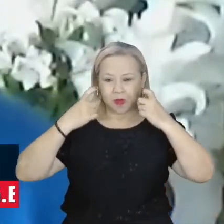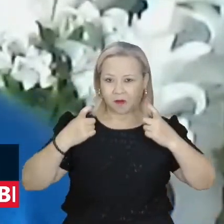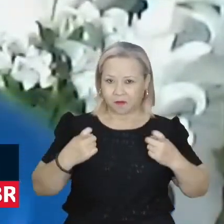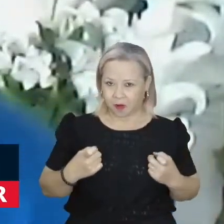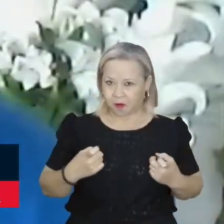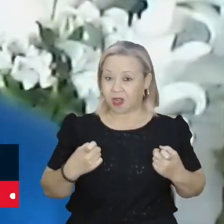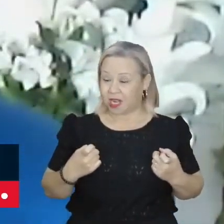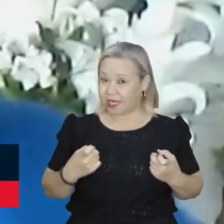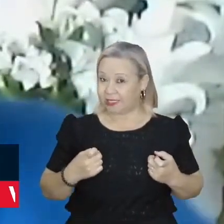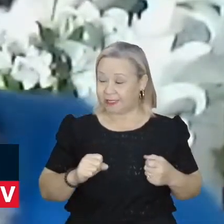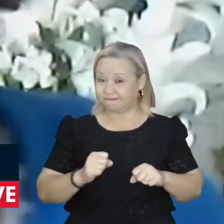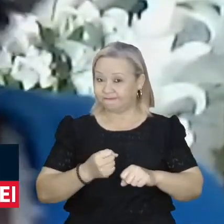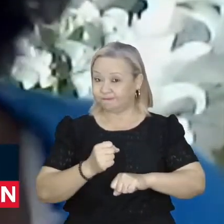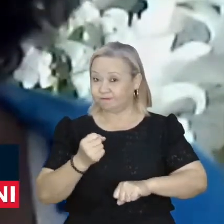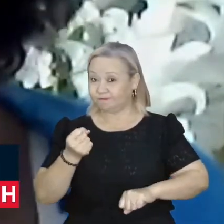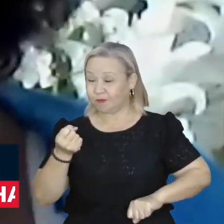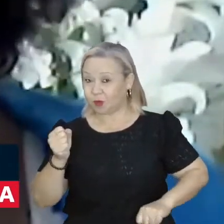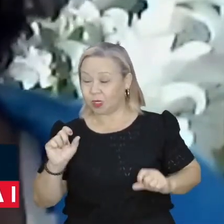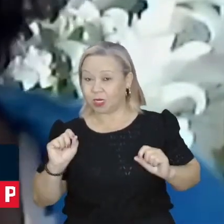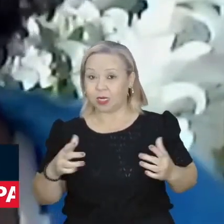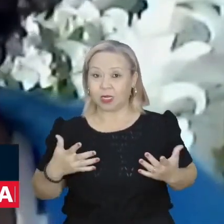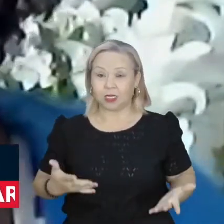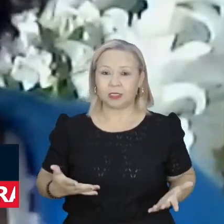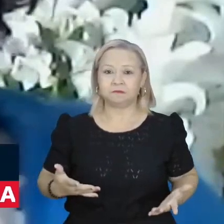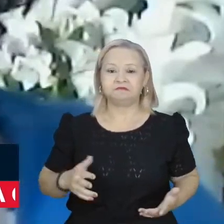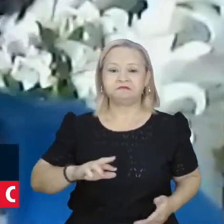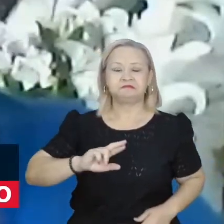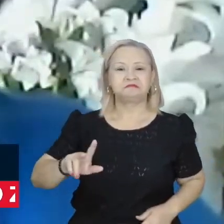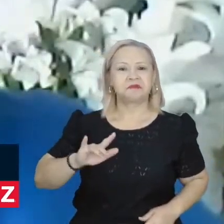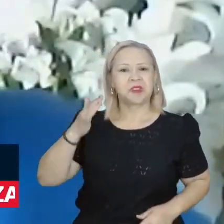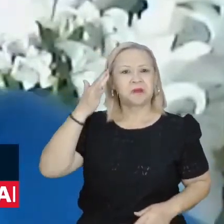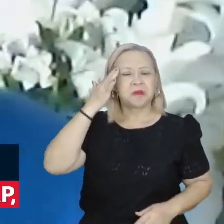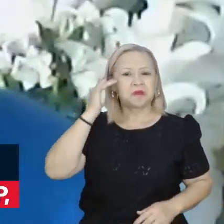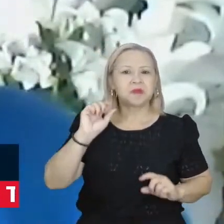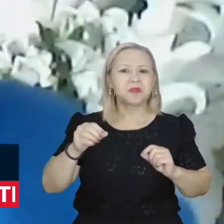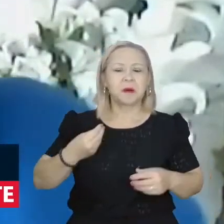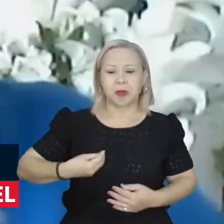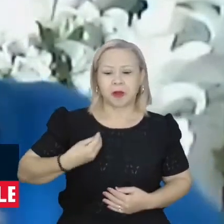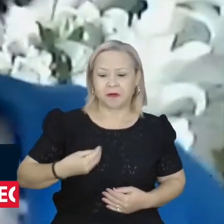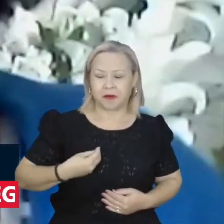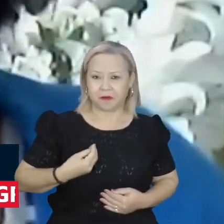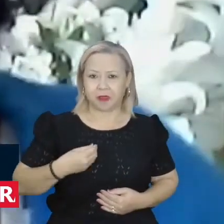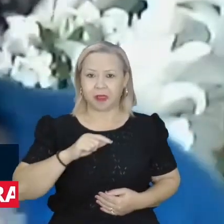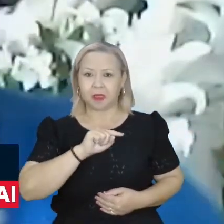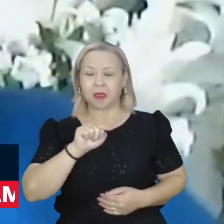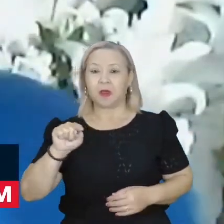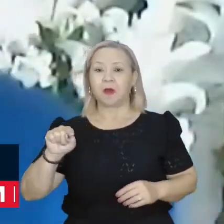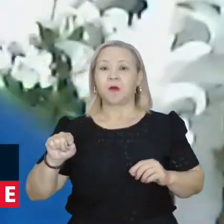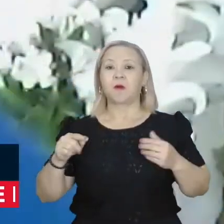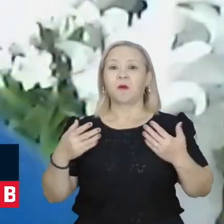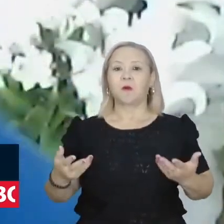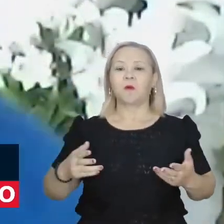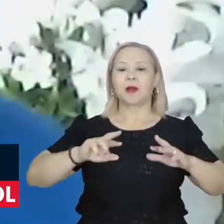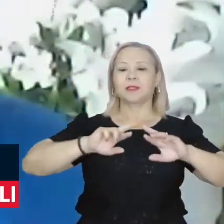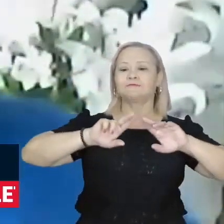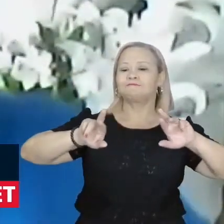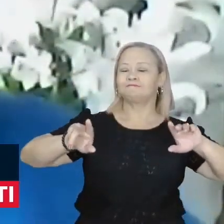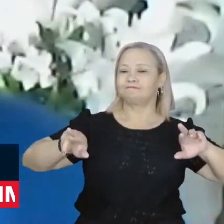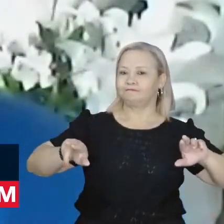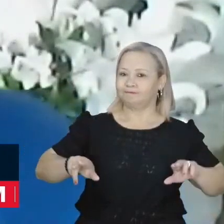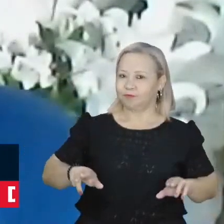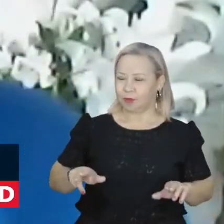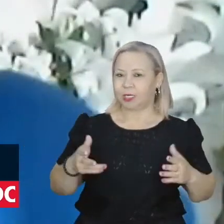sabemos, não é? Perseguição no local de trabalho, a falta de respeito